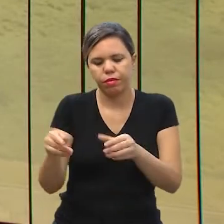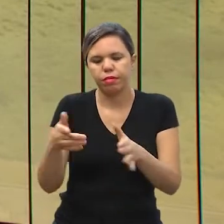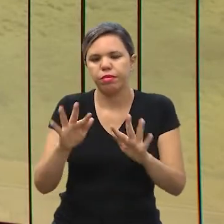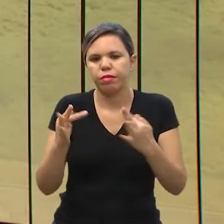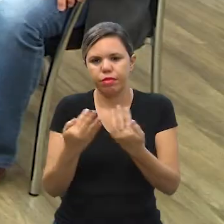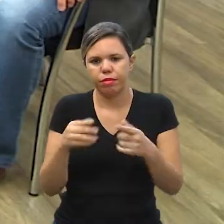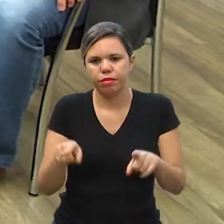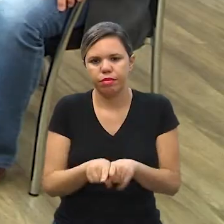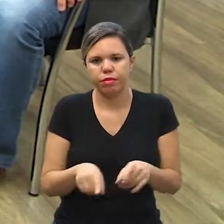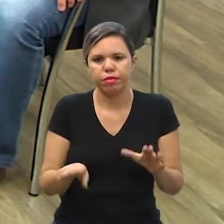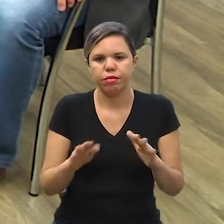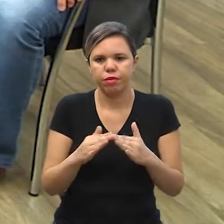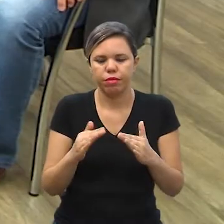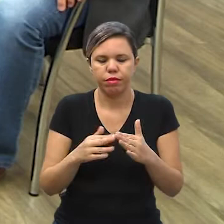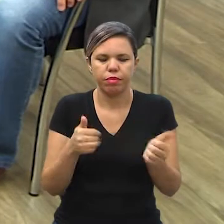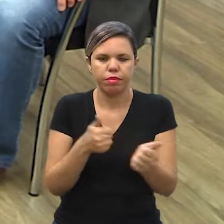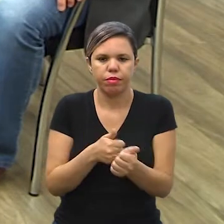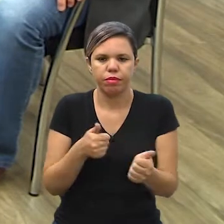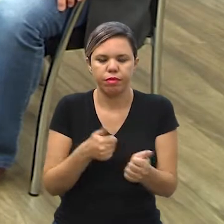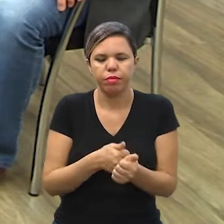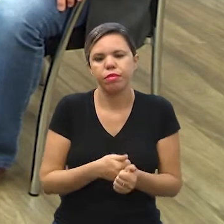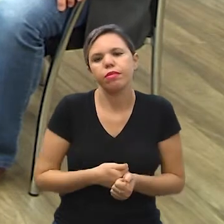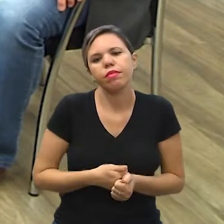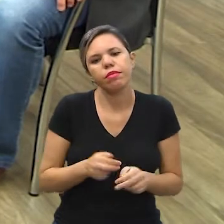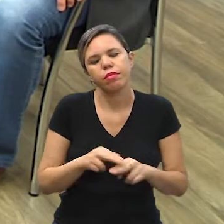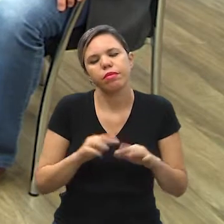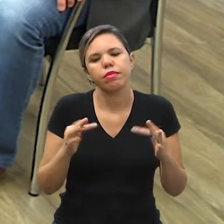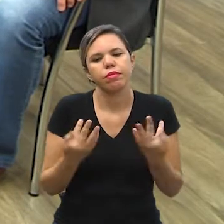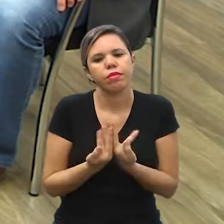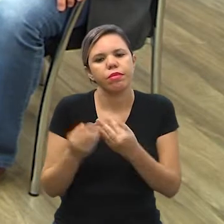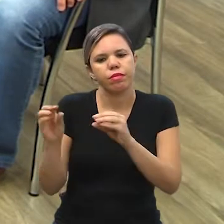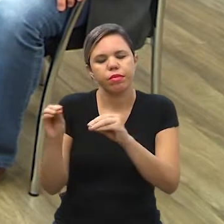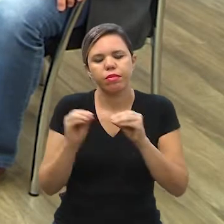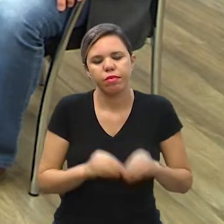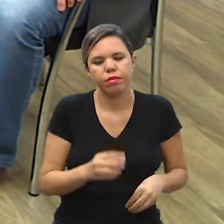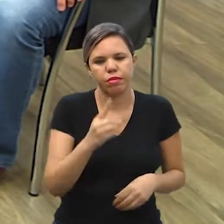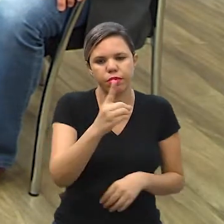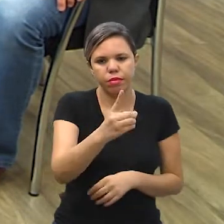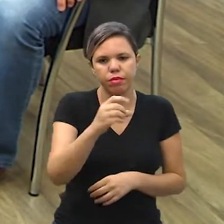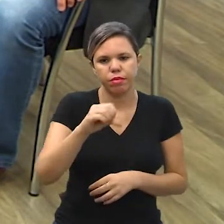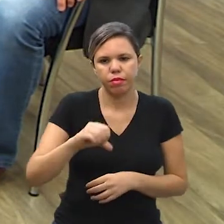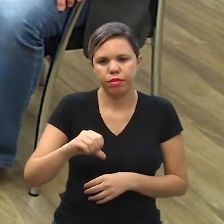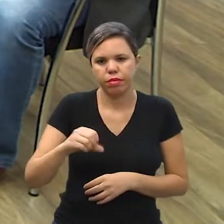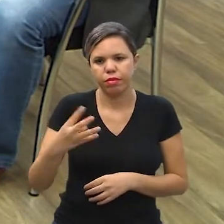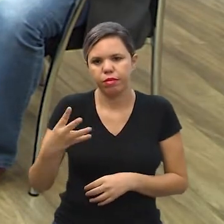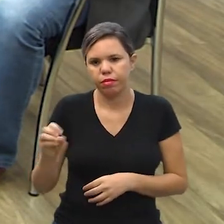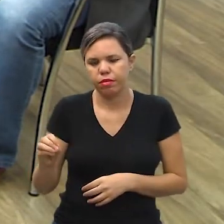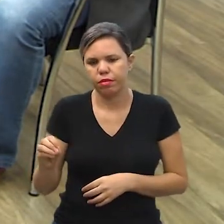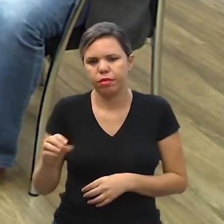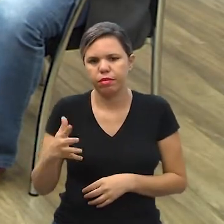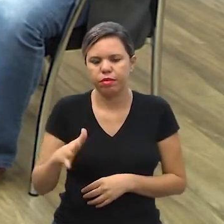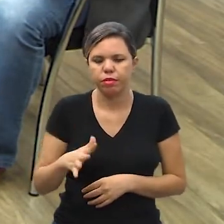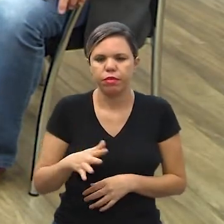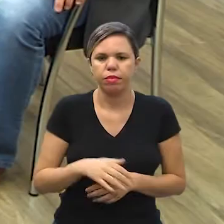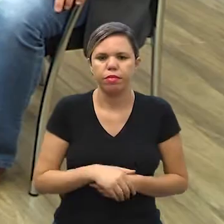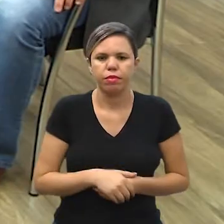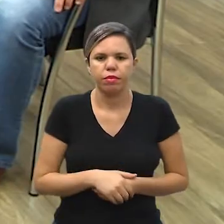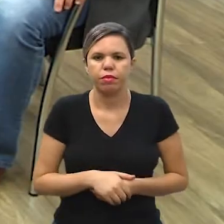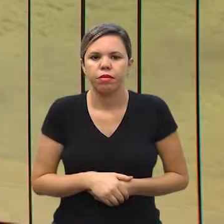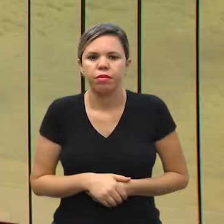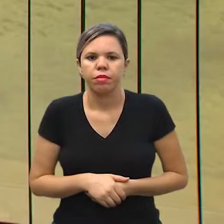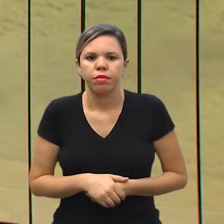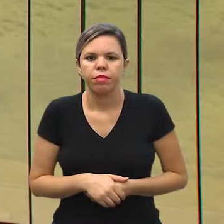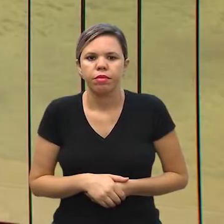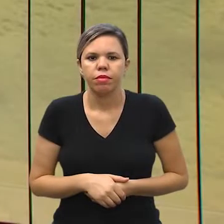Também meus familiares também morava por ali por circunstância da família que veio para cá em 1940 30